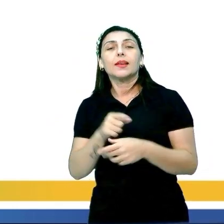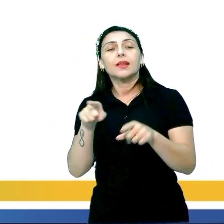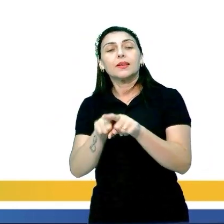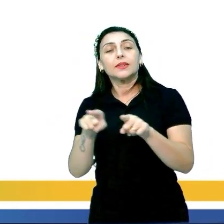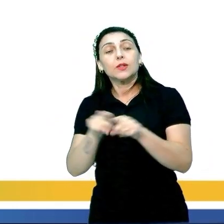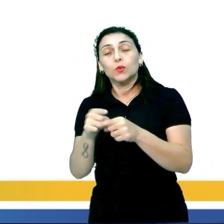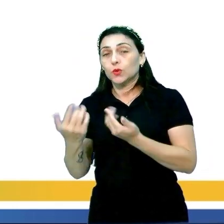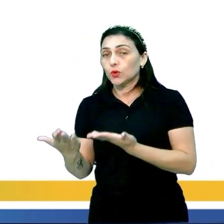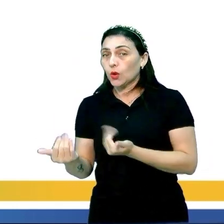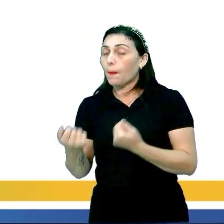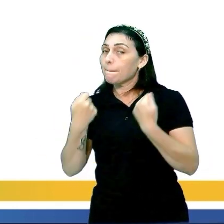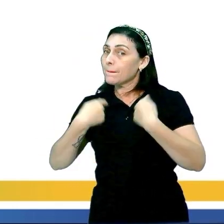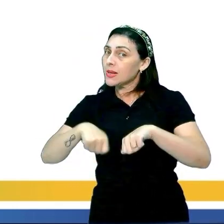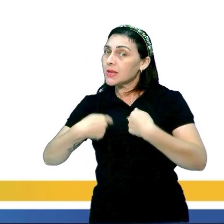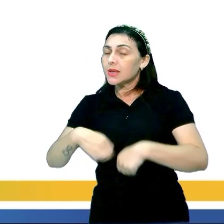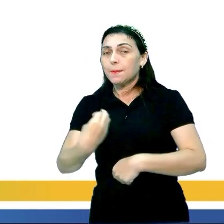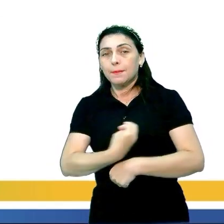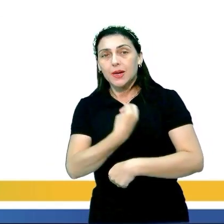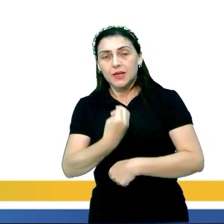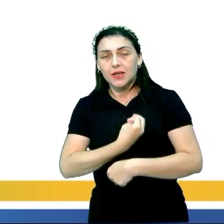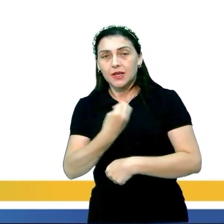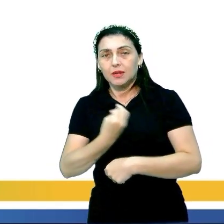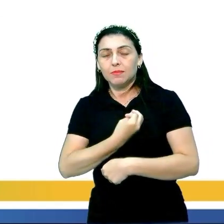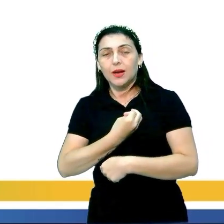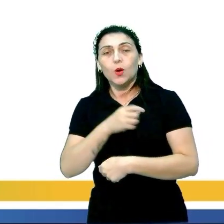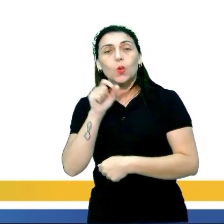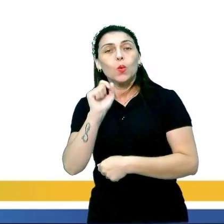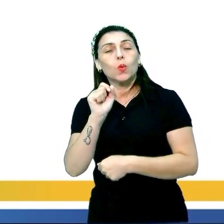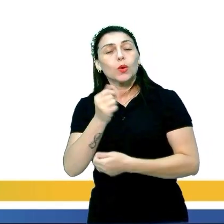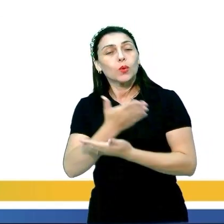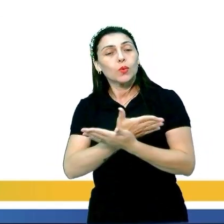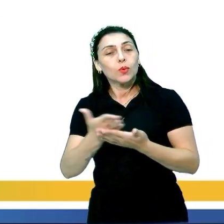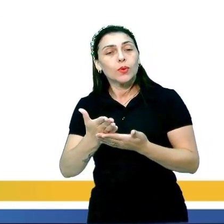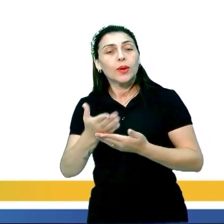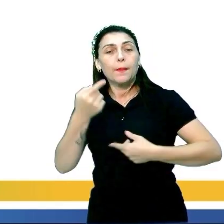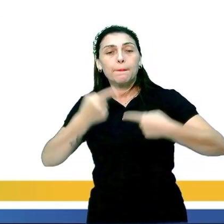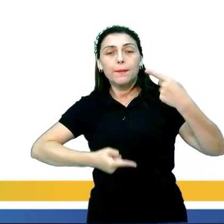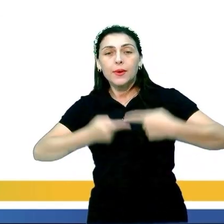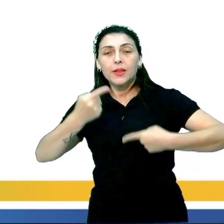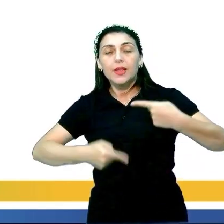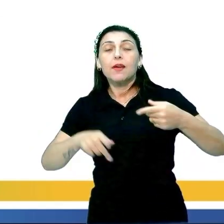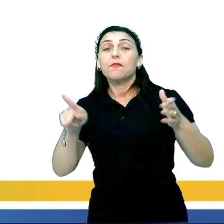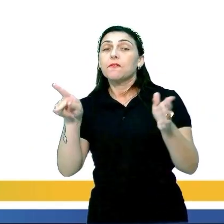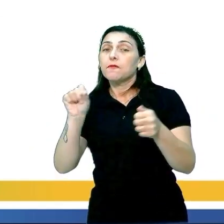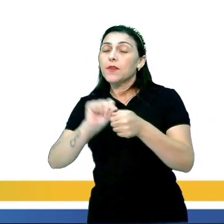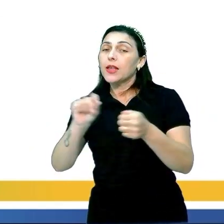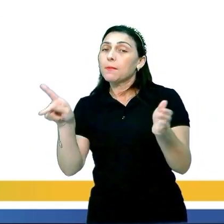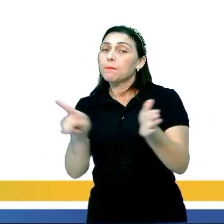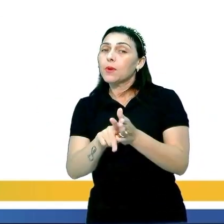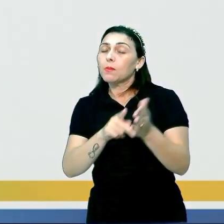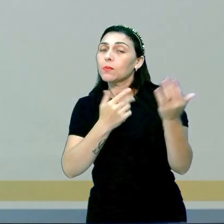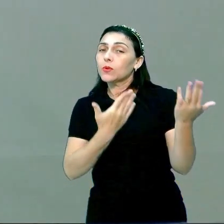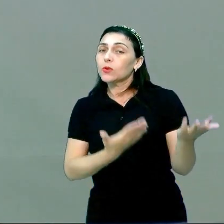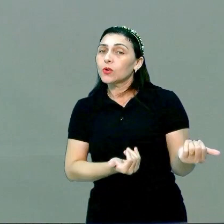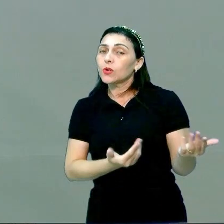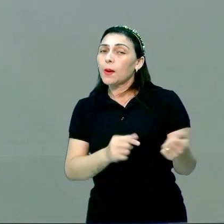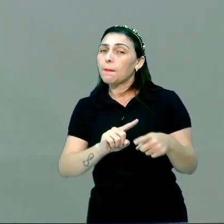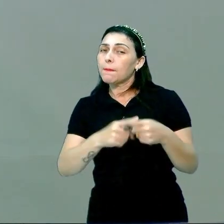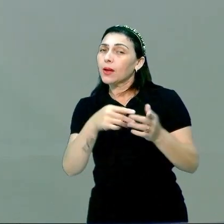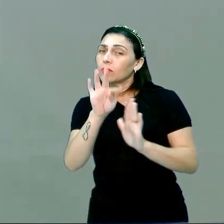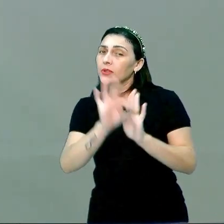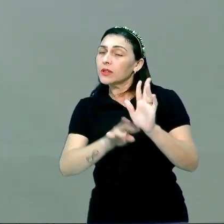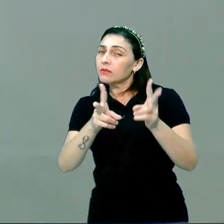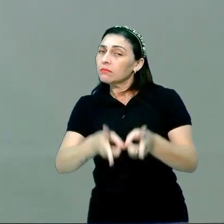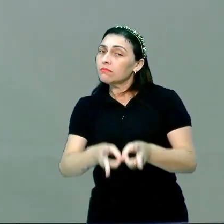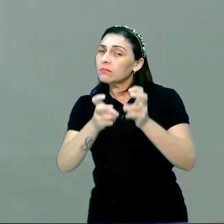ele falou que os jovens devem participar. E olha o que eu estava dizendo no começo ali. A política de um país é feita pelo jovem. Mas no texto a gente